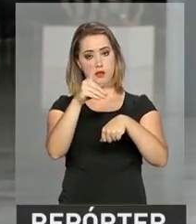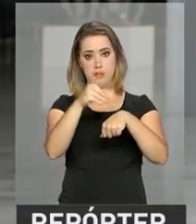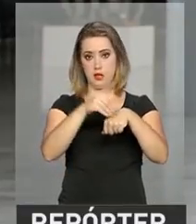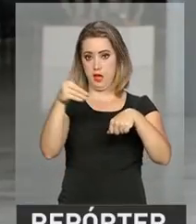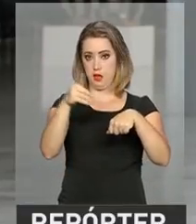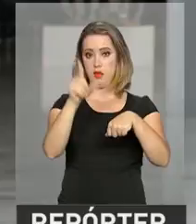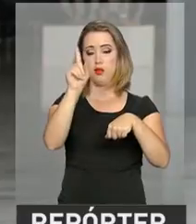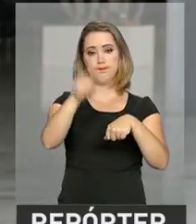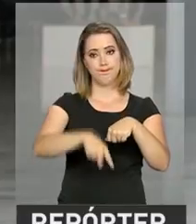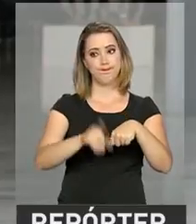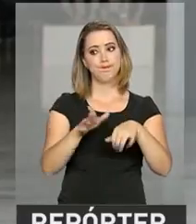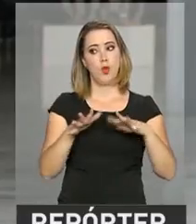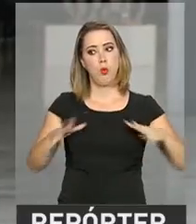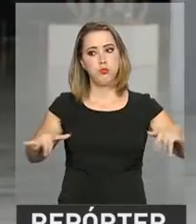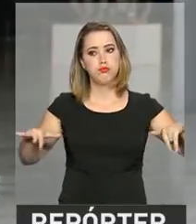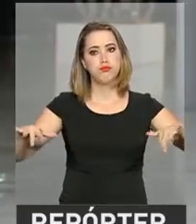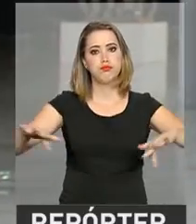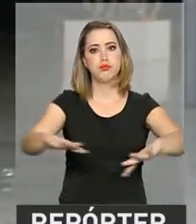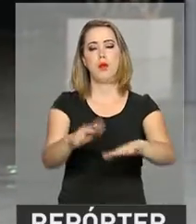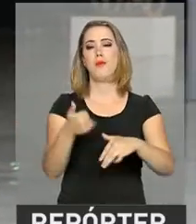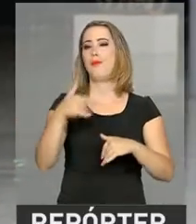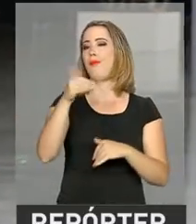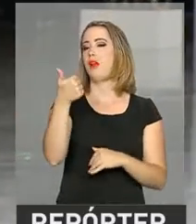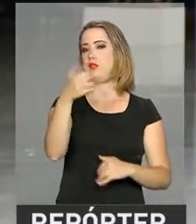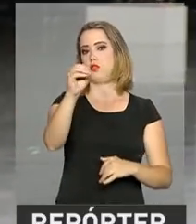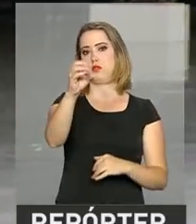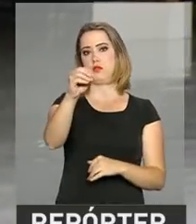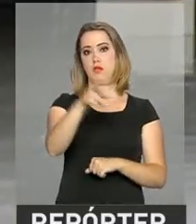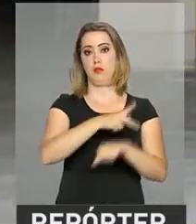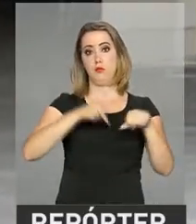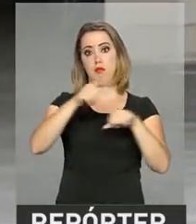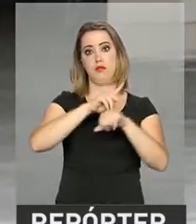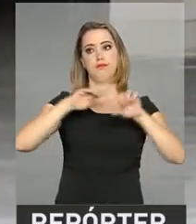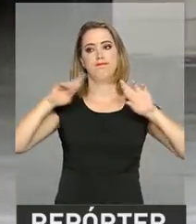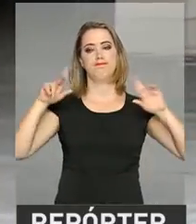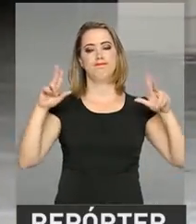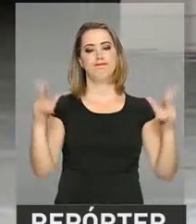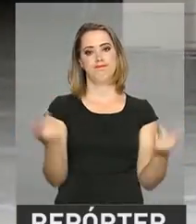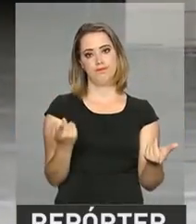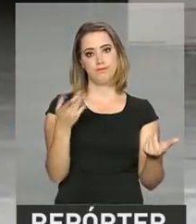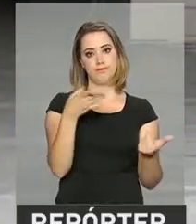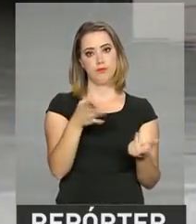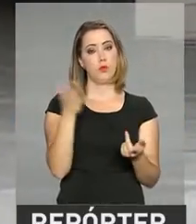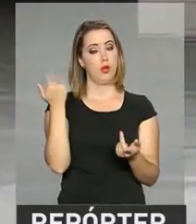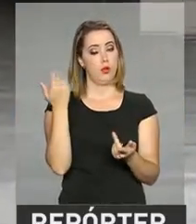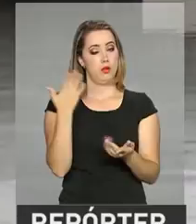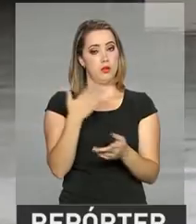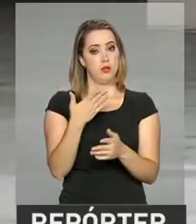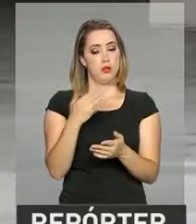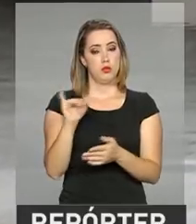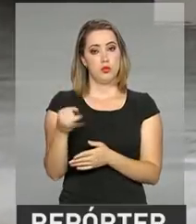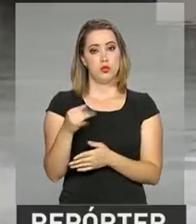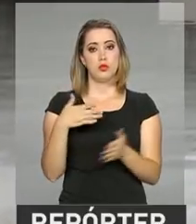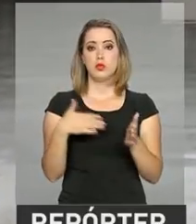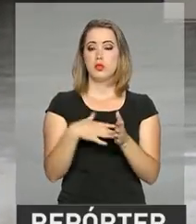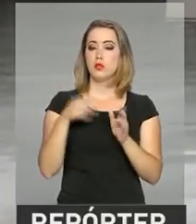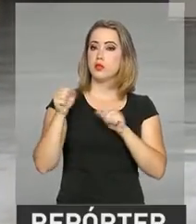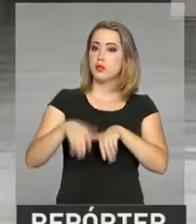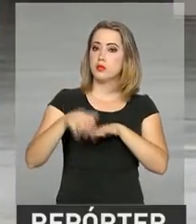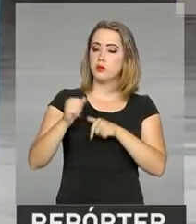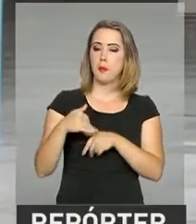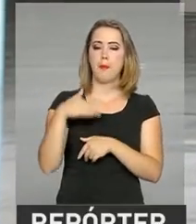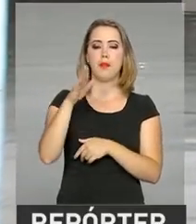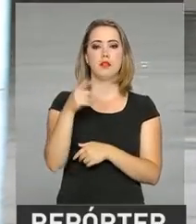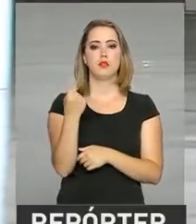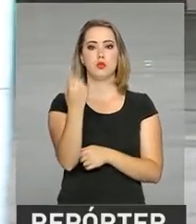porque ela existe em mais de 100 países no brasil de janeiro a setembro do ano passado foi registrado mais de 1